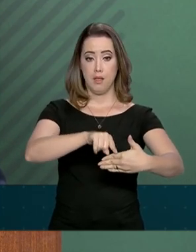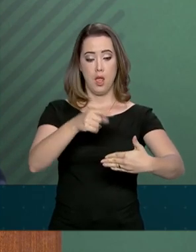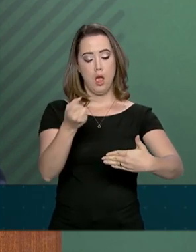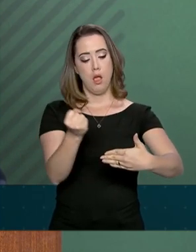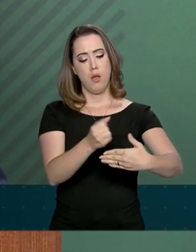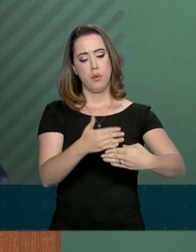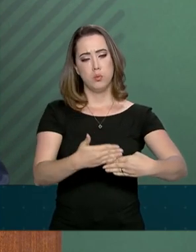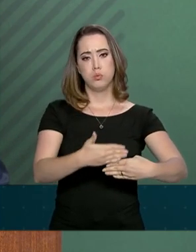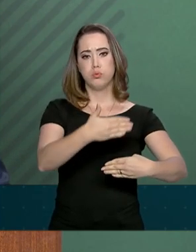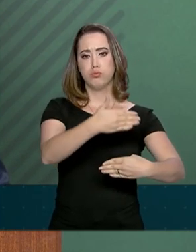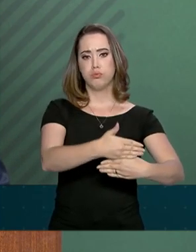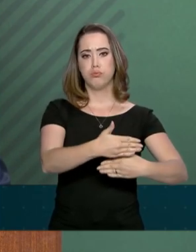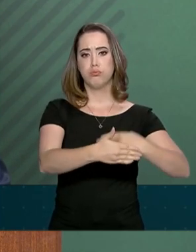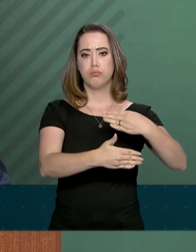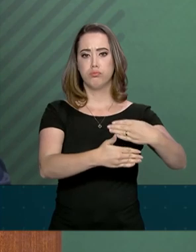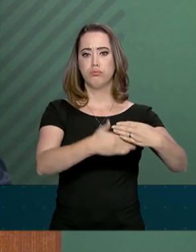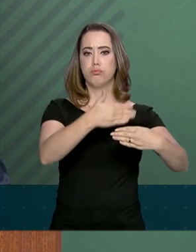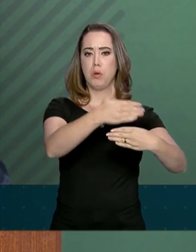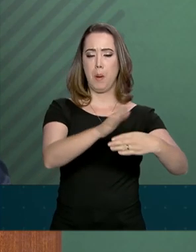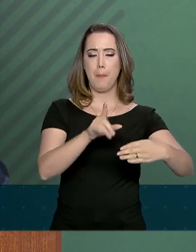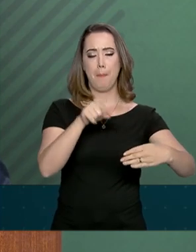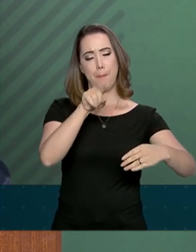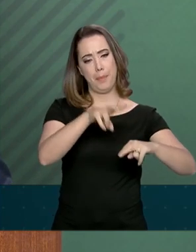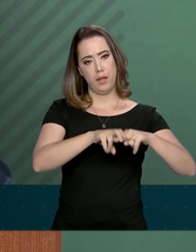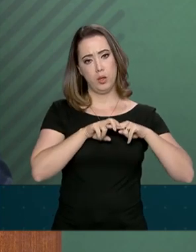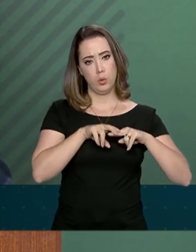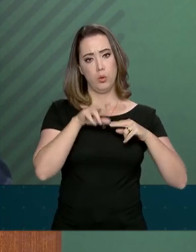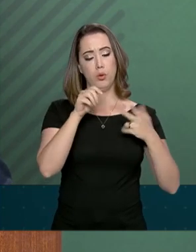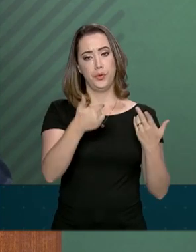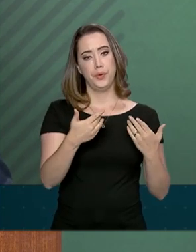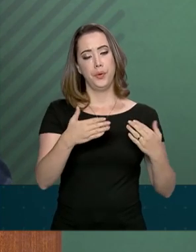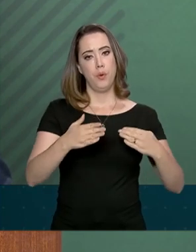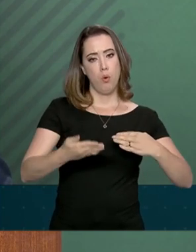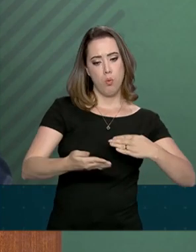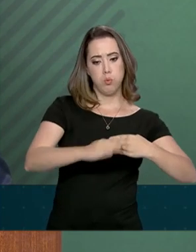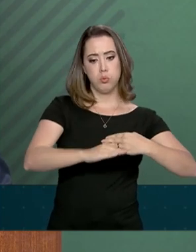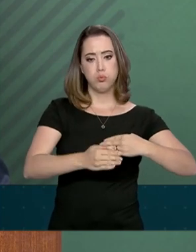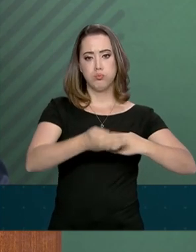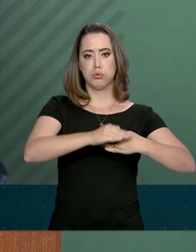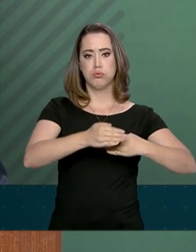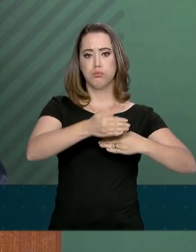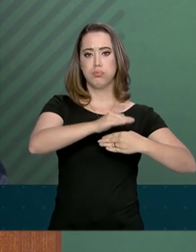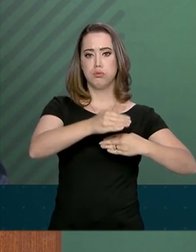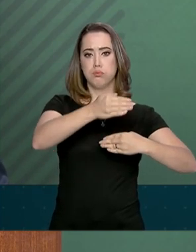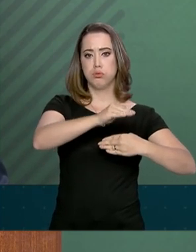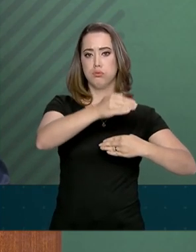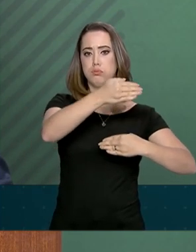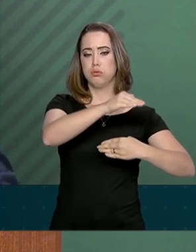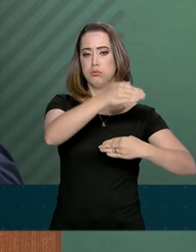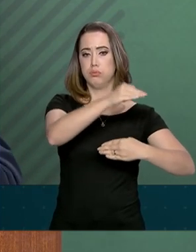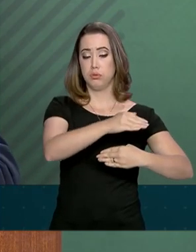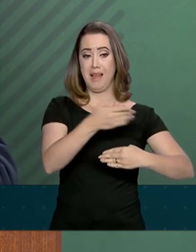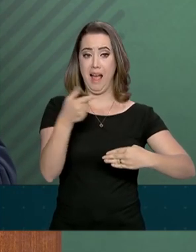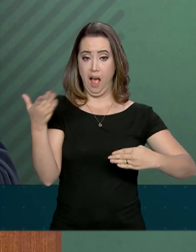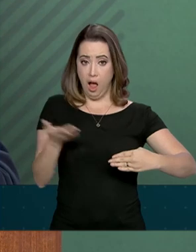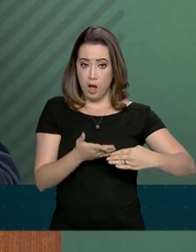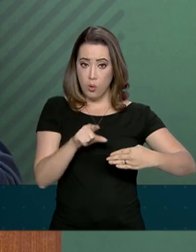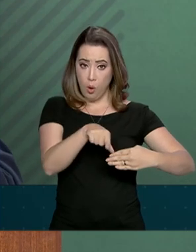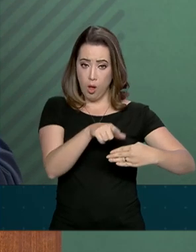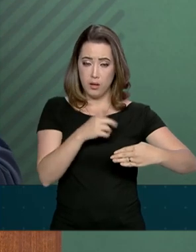alteradas pelo método denominado a montante que passam a ser proibidas